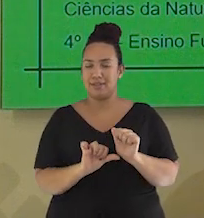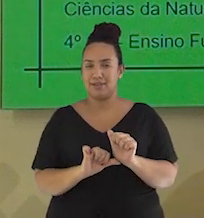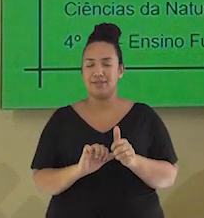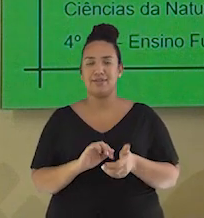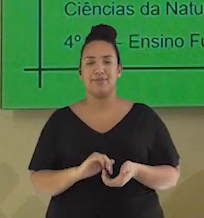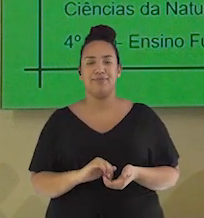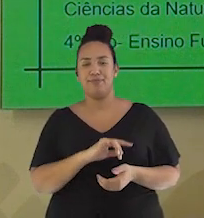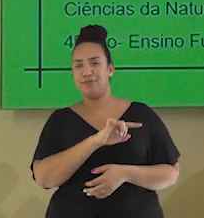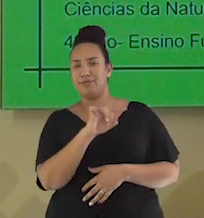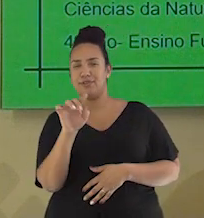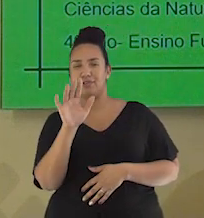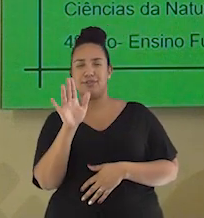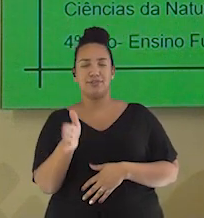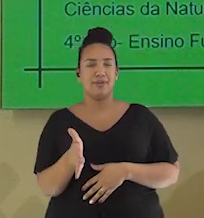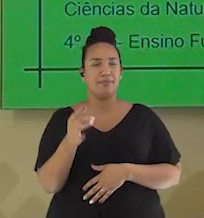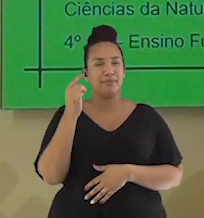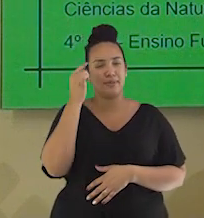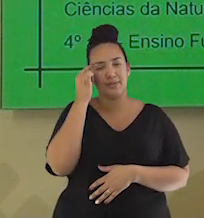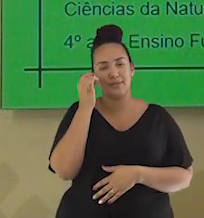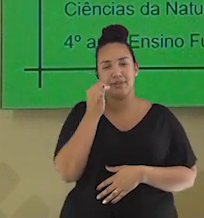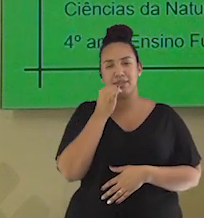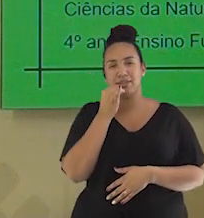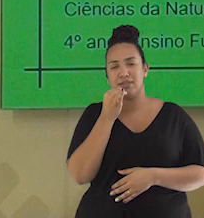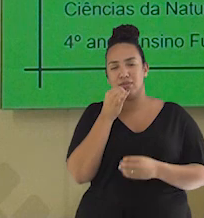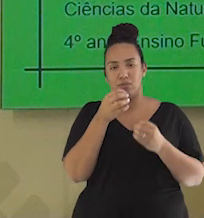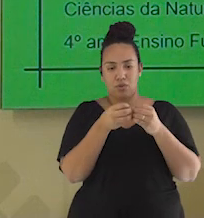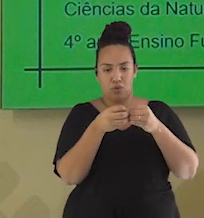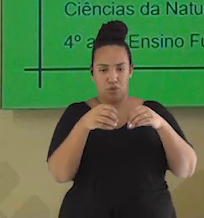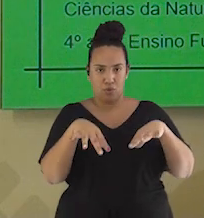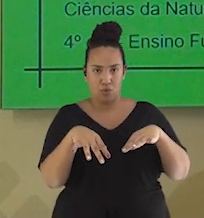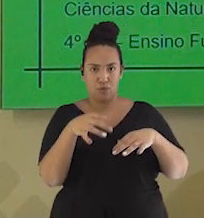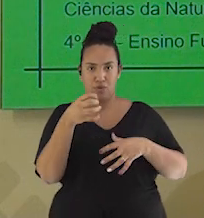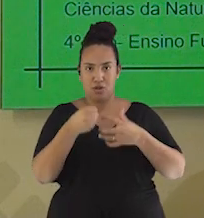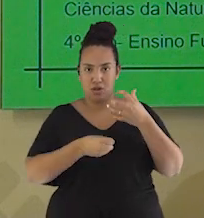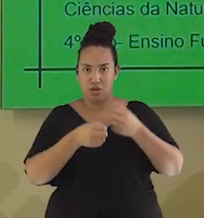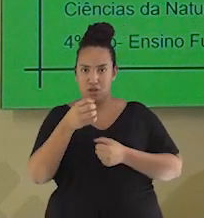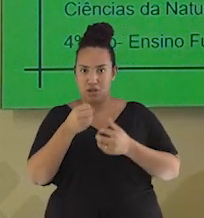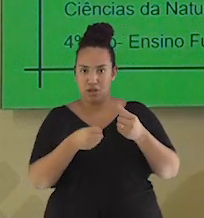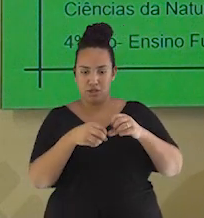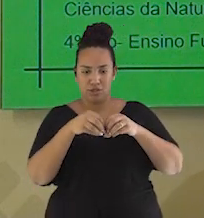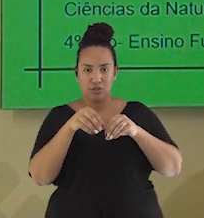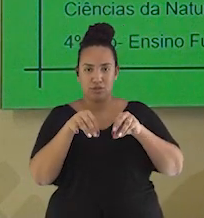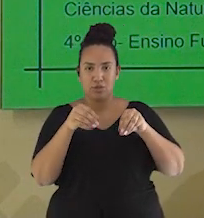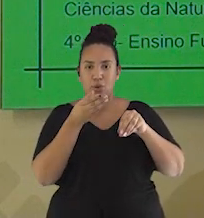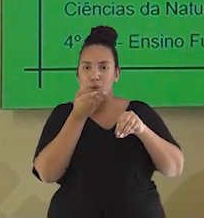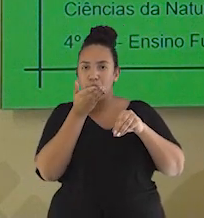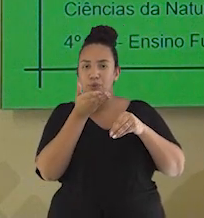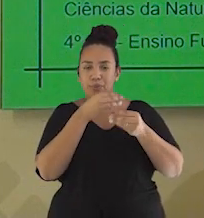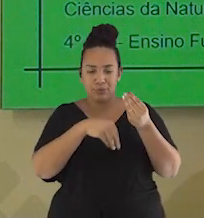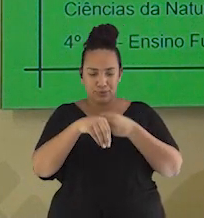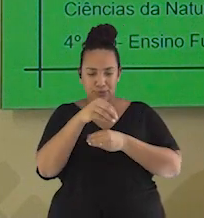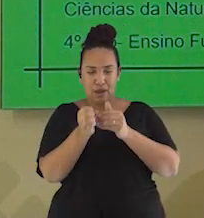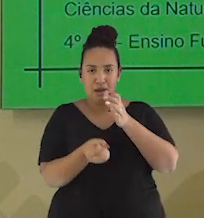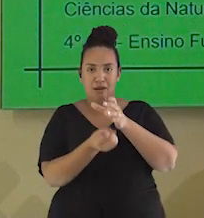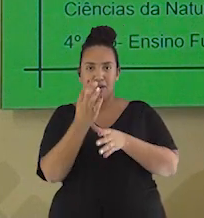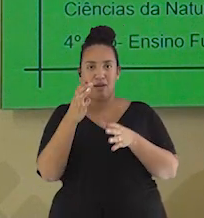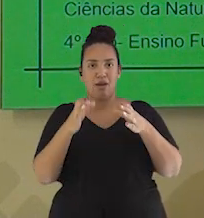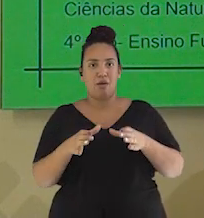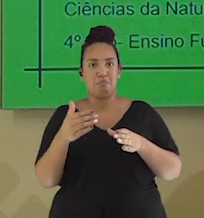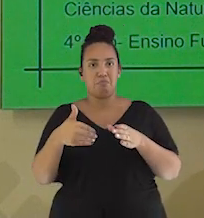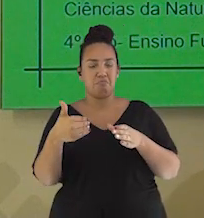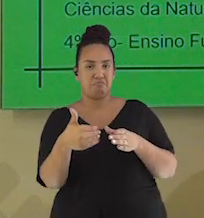Quem nunca se perguntou como a mistura de ovos, leite e trigo vira um bolo? É muito curioso.